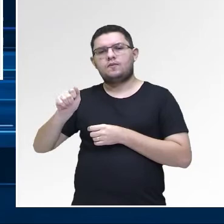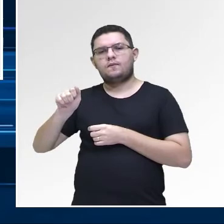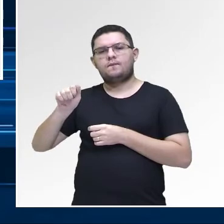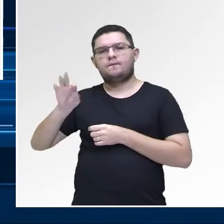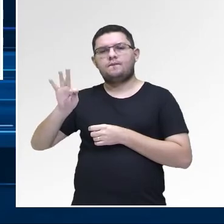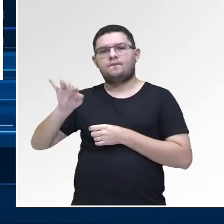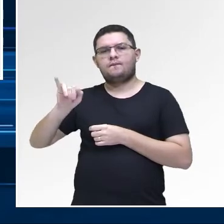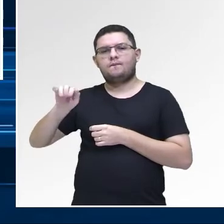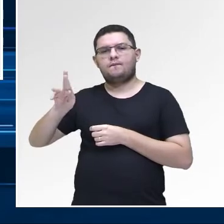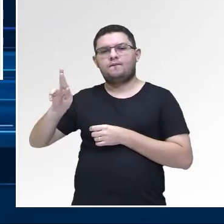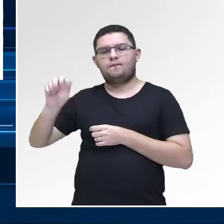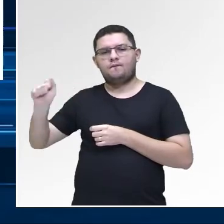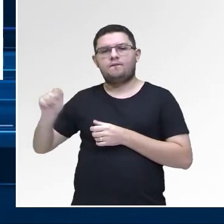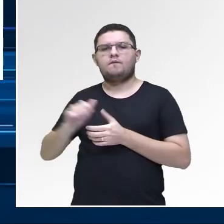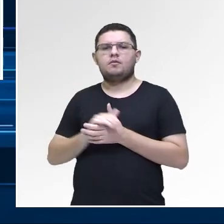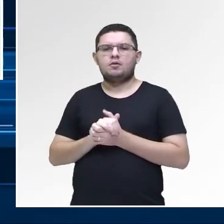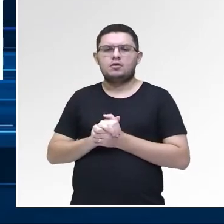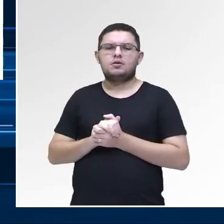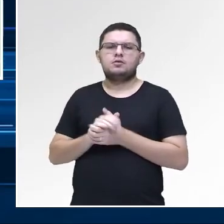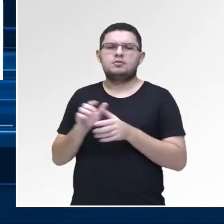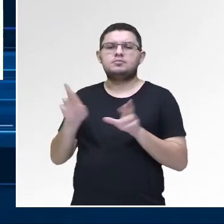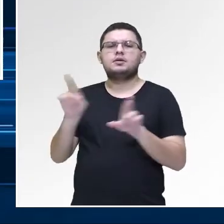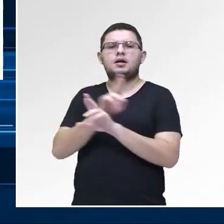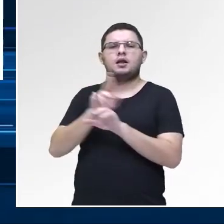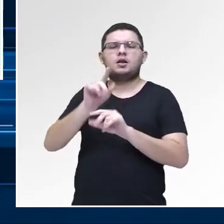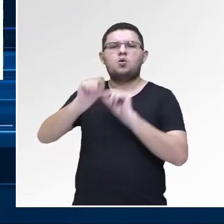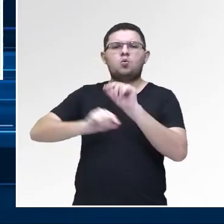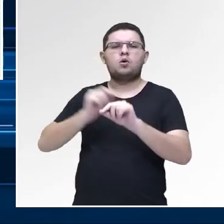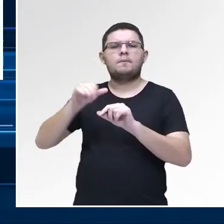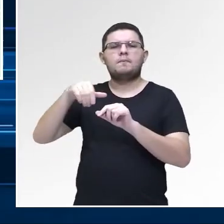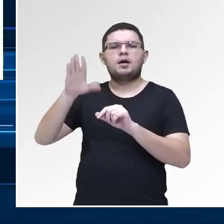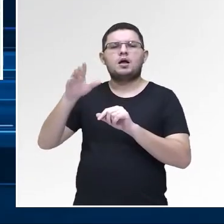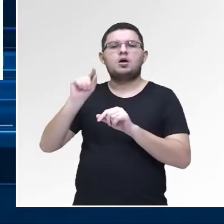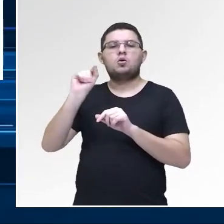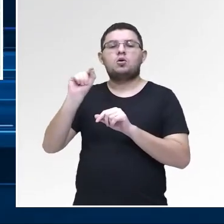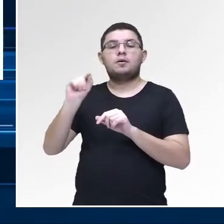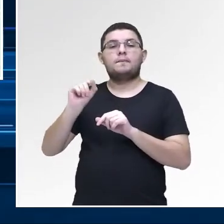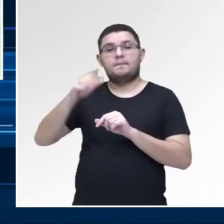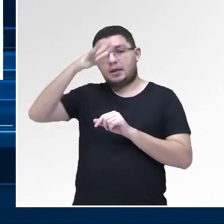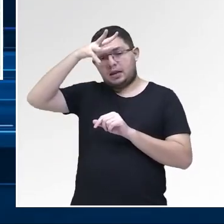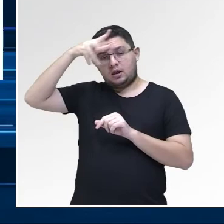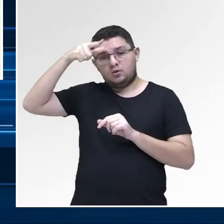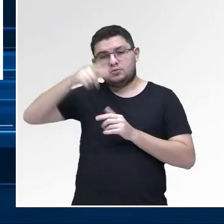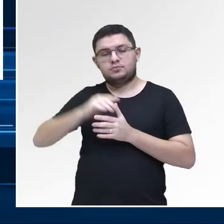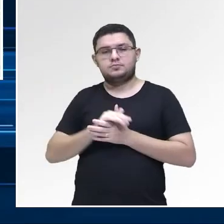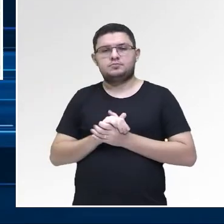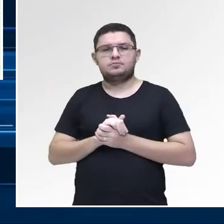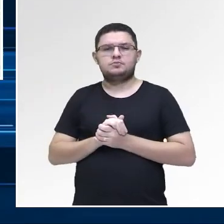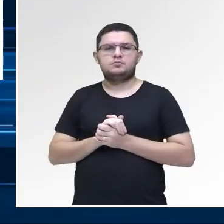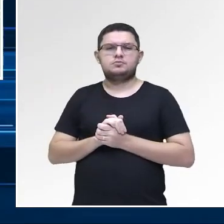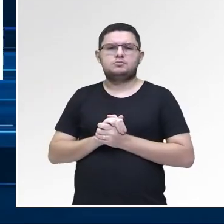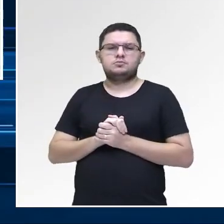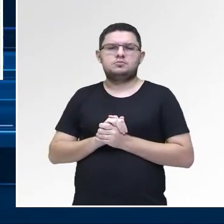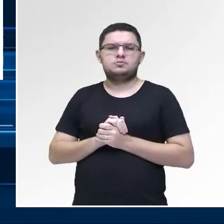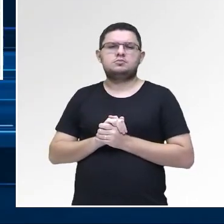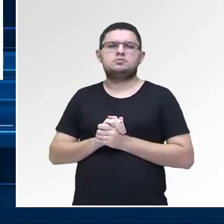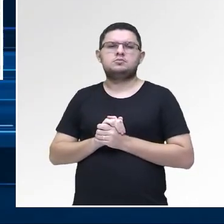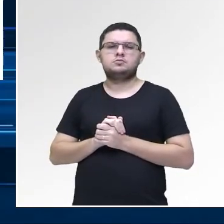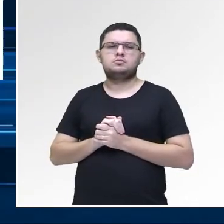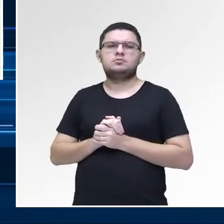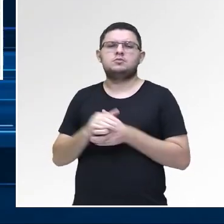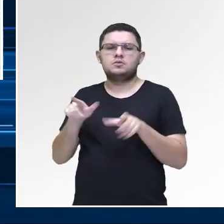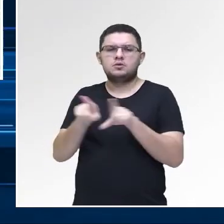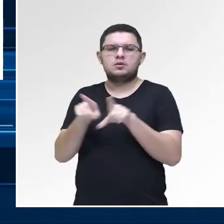relação e uma influência muito grande com a cidade de Manaus. Seguindo na nossa animação, nós verificamos aí a imagem